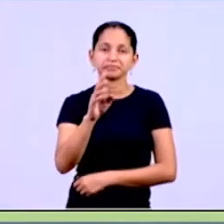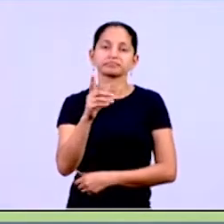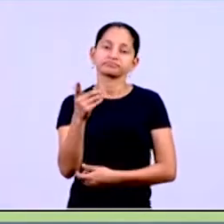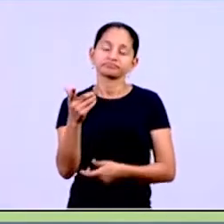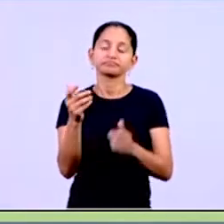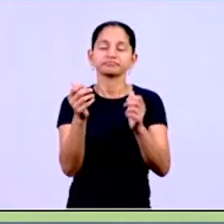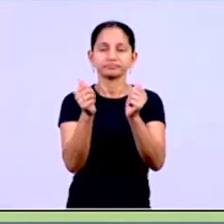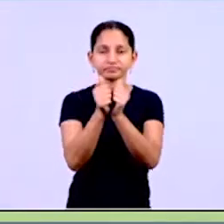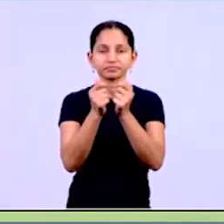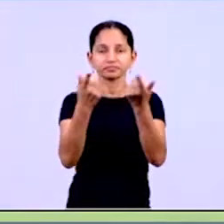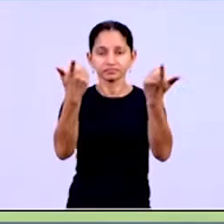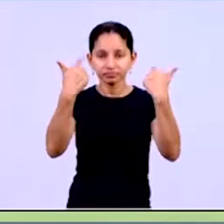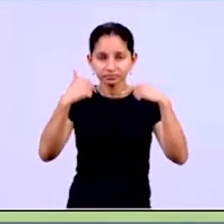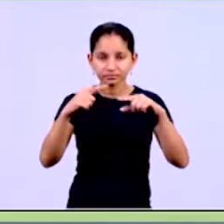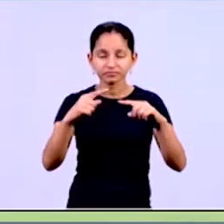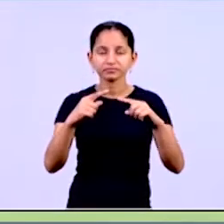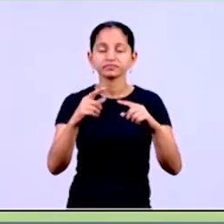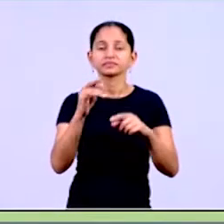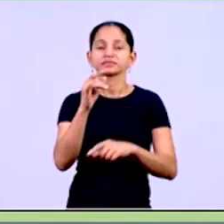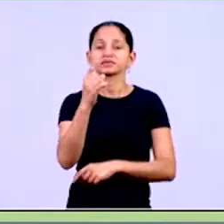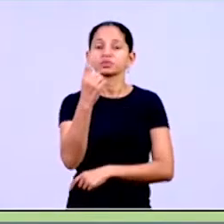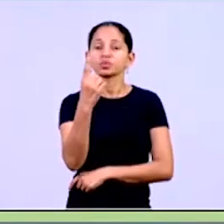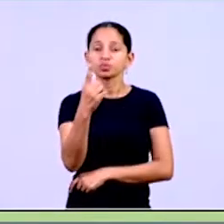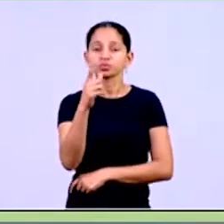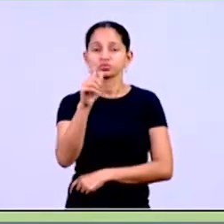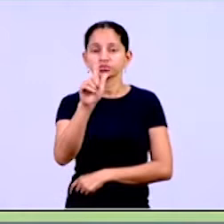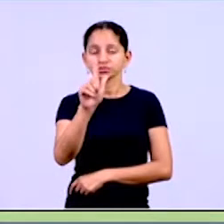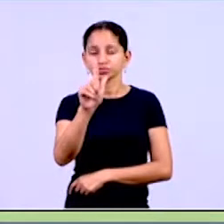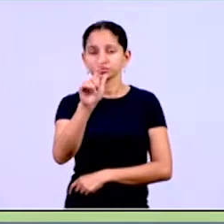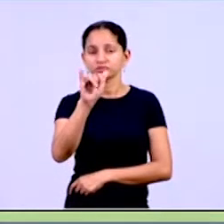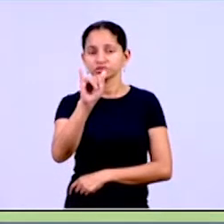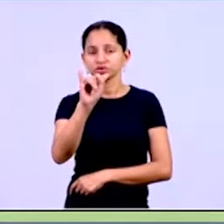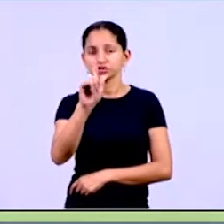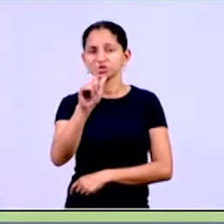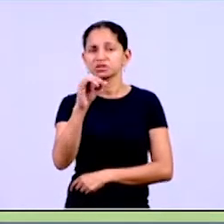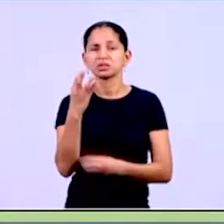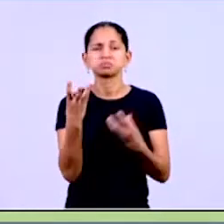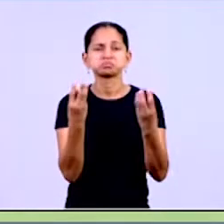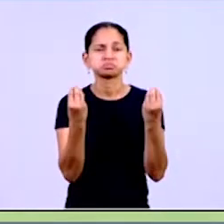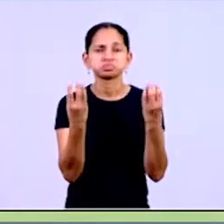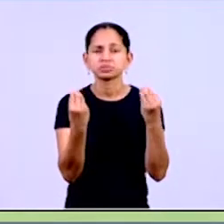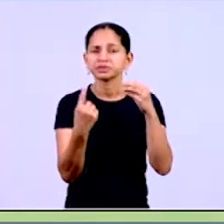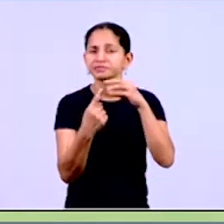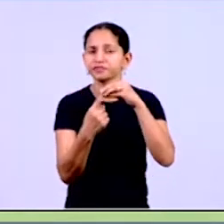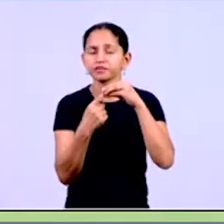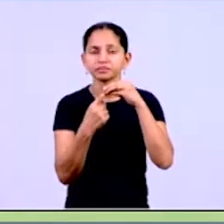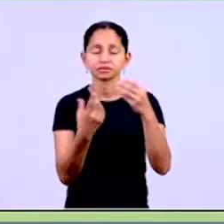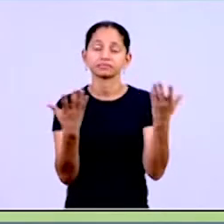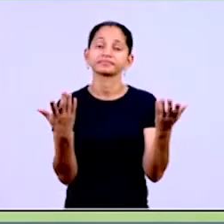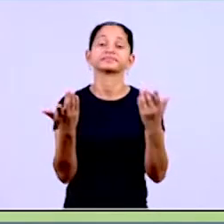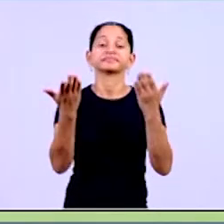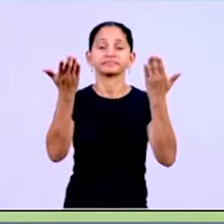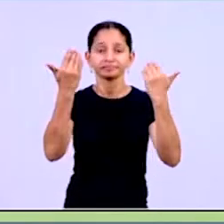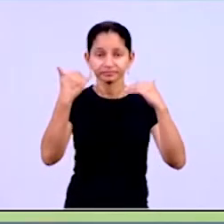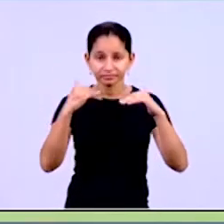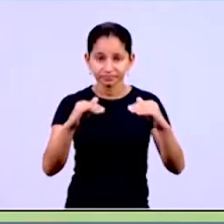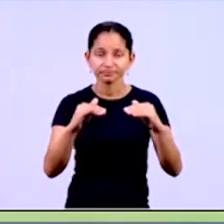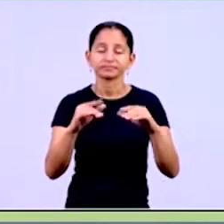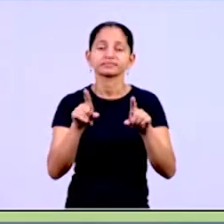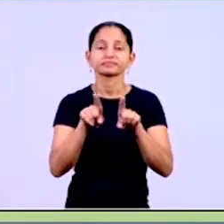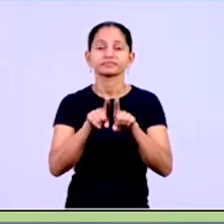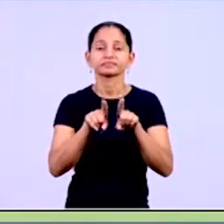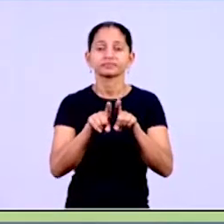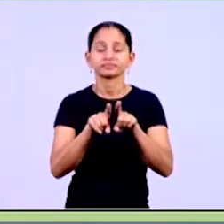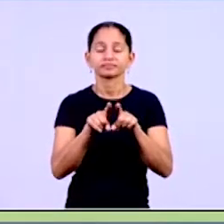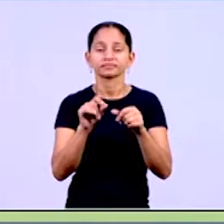1024 megabytes equivale a 1 gigabyte. Nossa, já é coisa pra caramba. E 1024 gigabytes